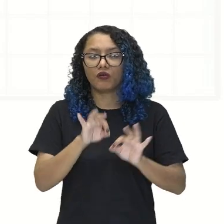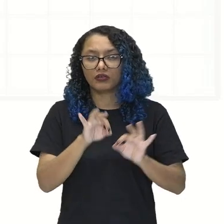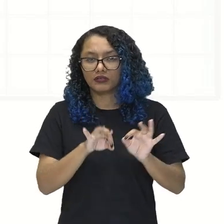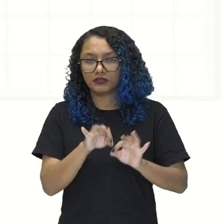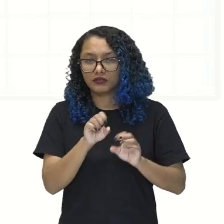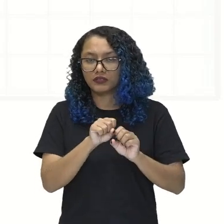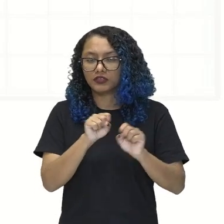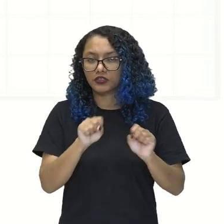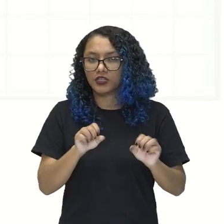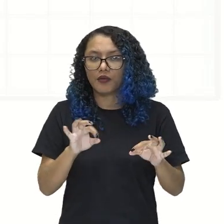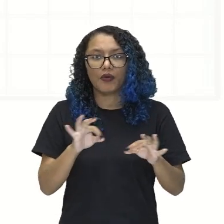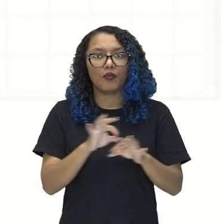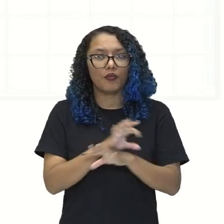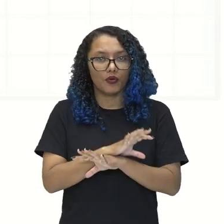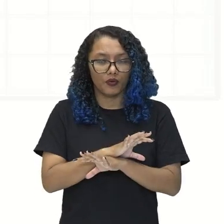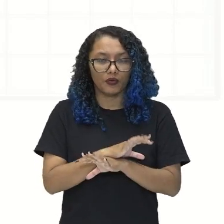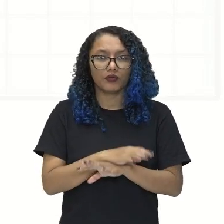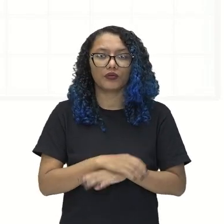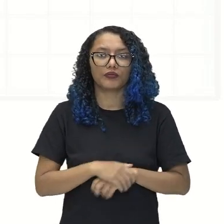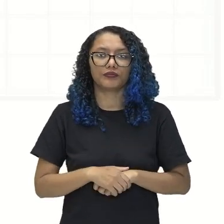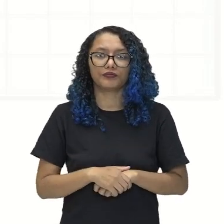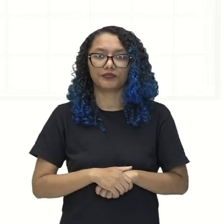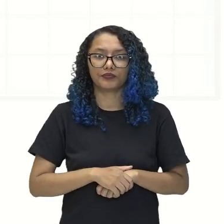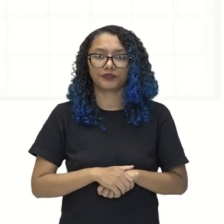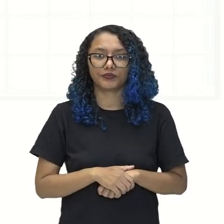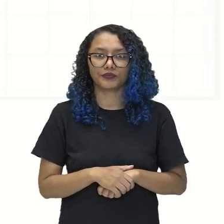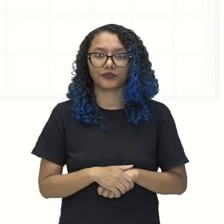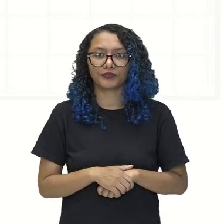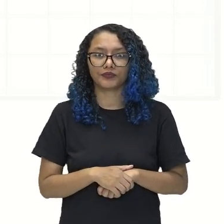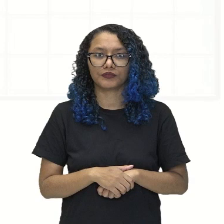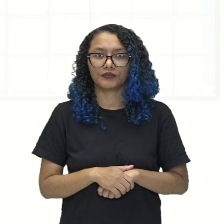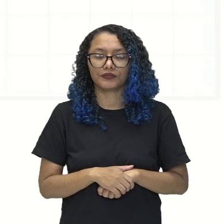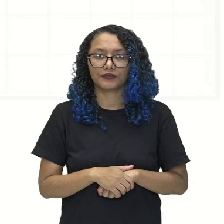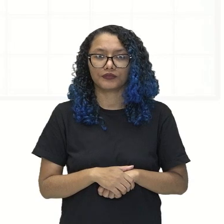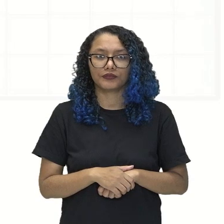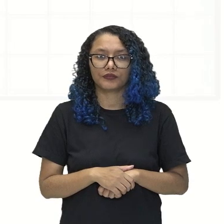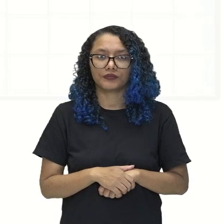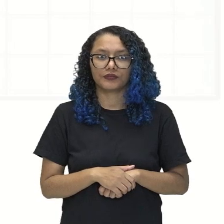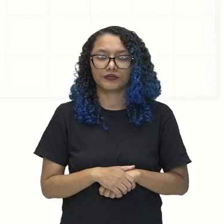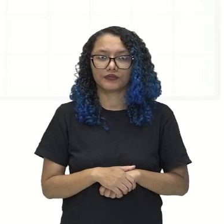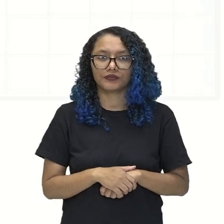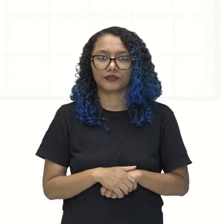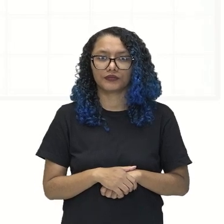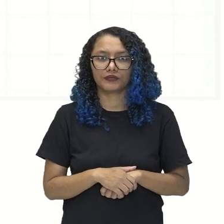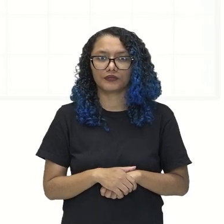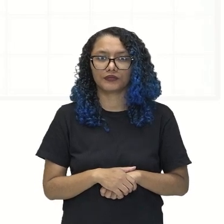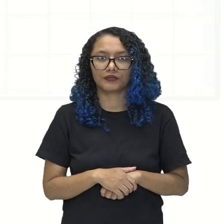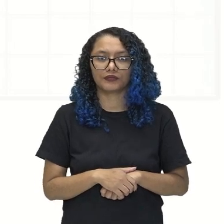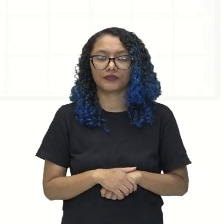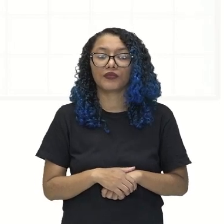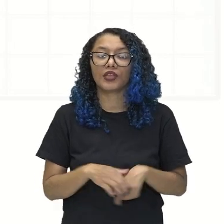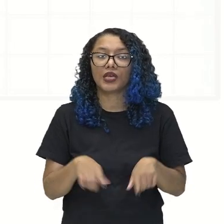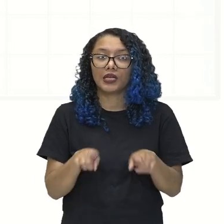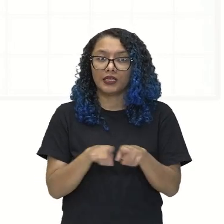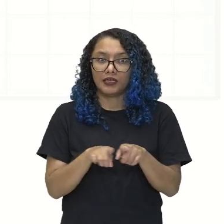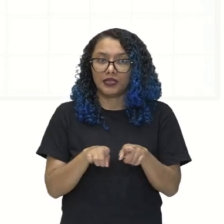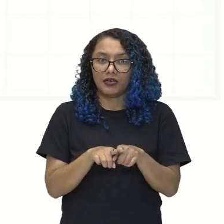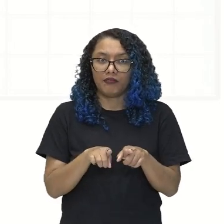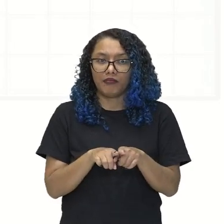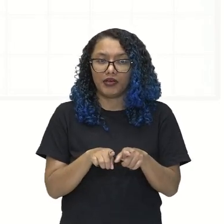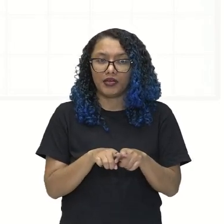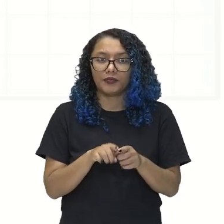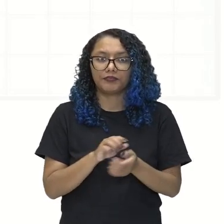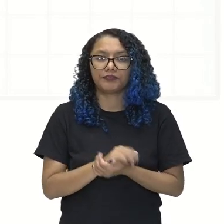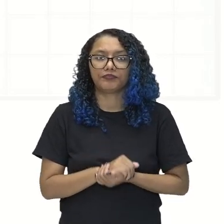Perfeito? Muito bem, olha. Ou então, aqui um outro ponto é você pegar e